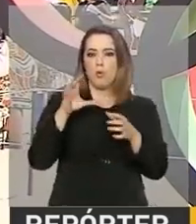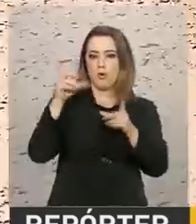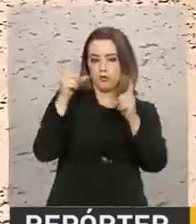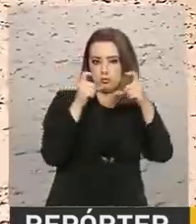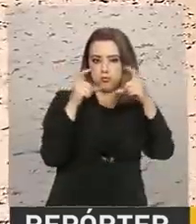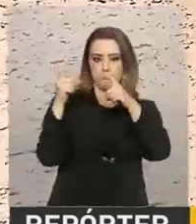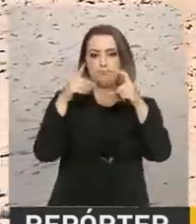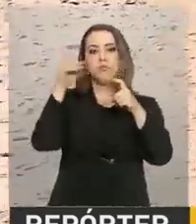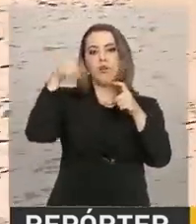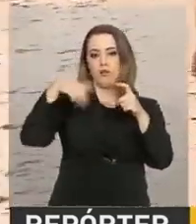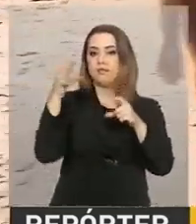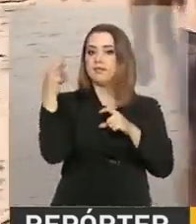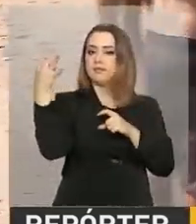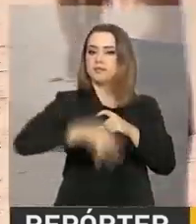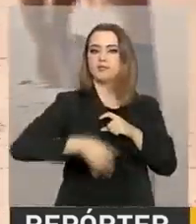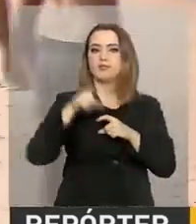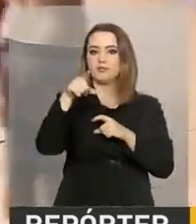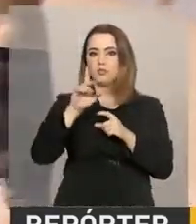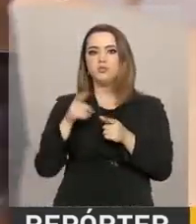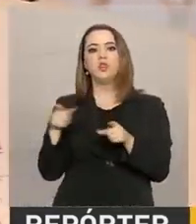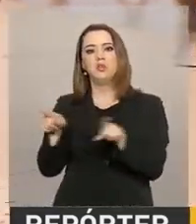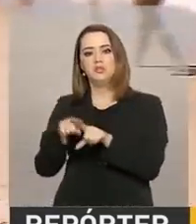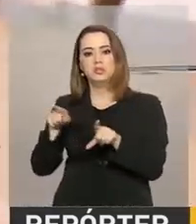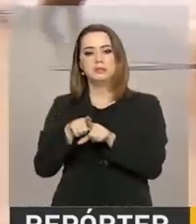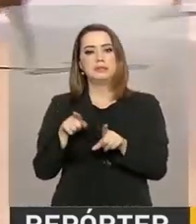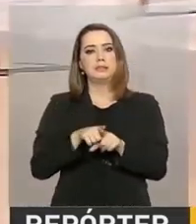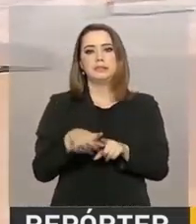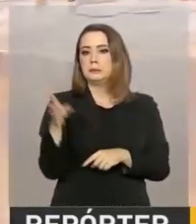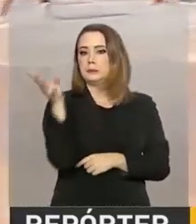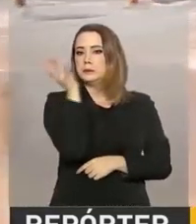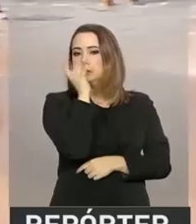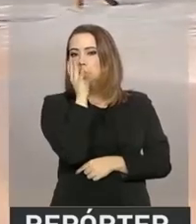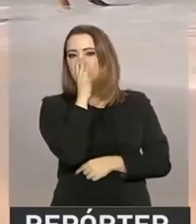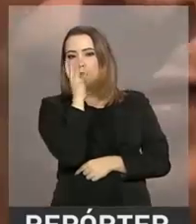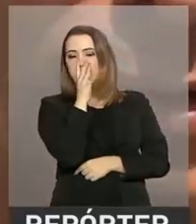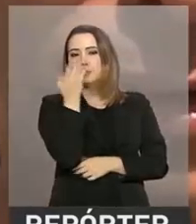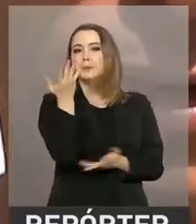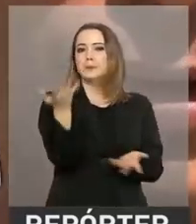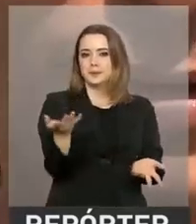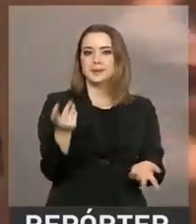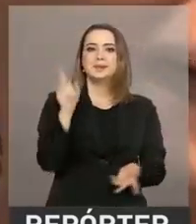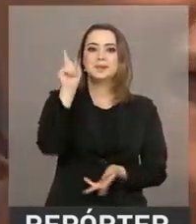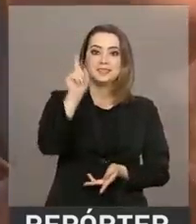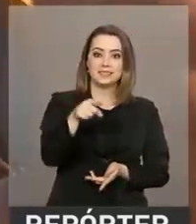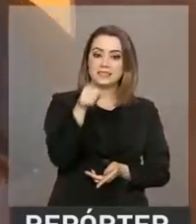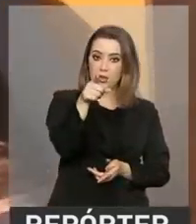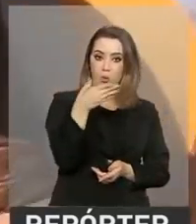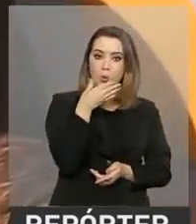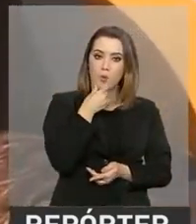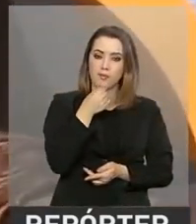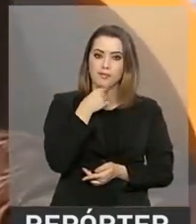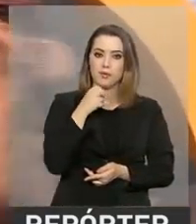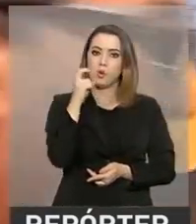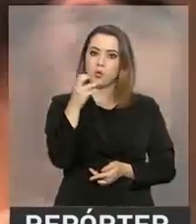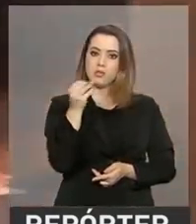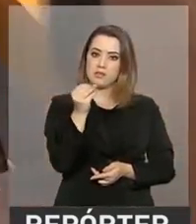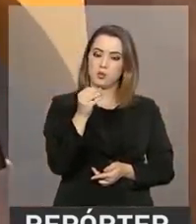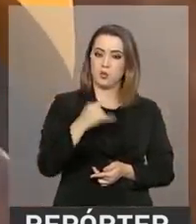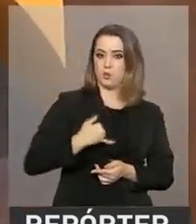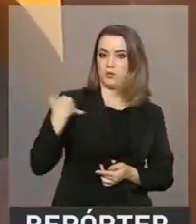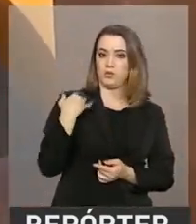certa outros param mesmo é na paisagem de tirar o fôlego da capital carioca é o caso de Osmar que aos 50